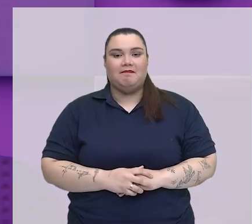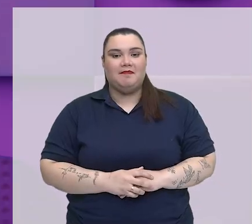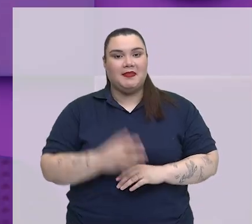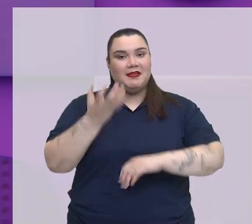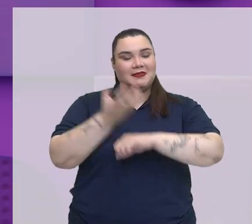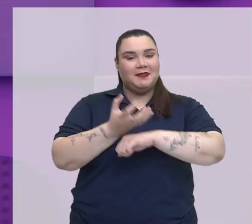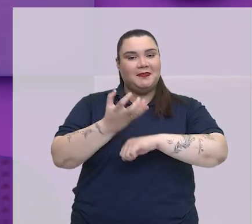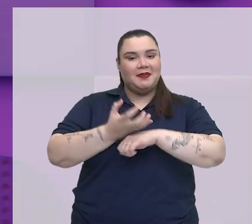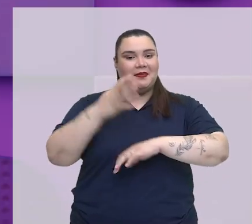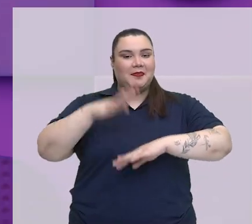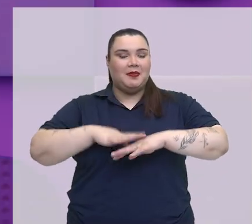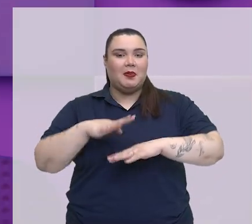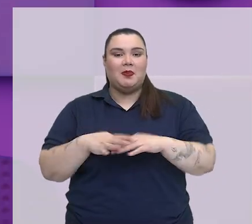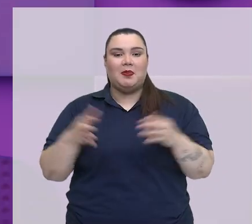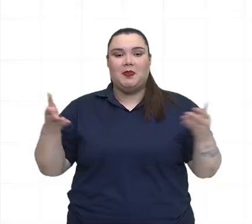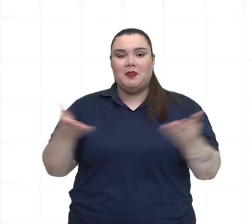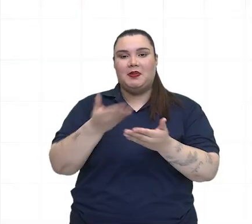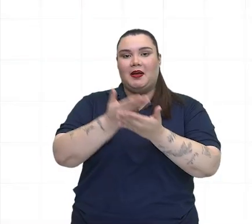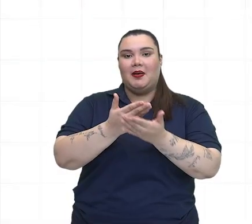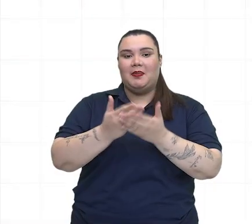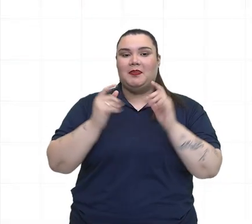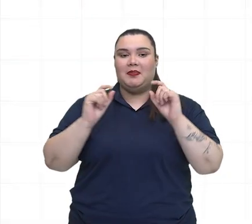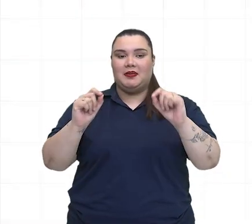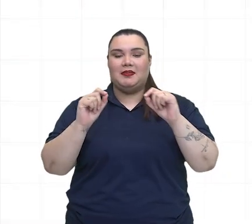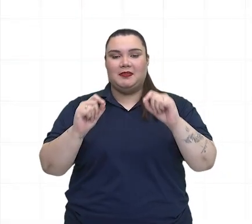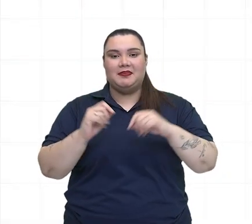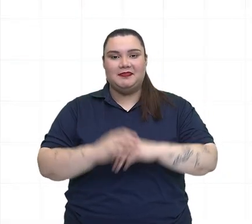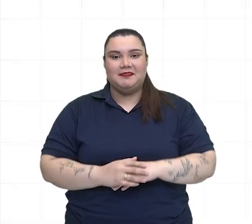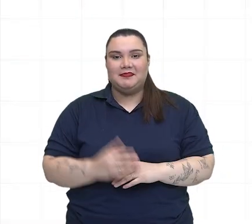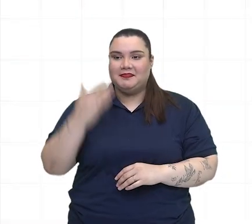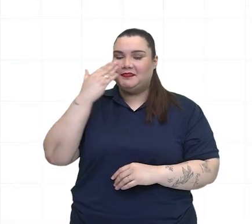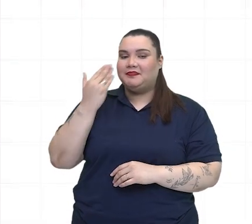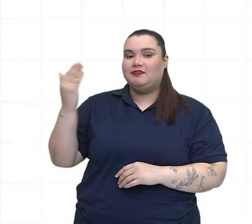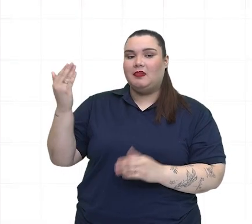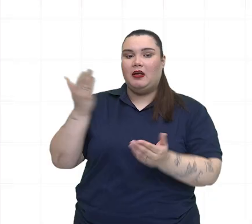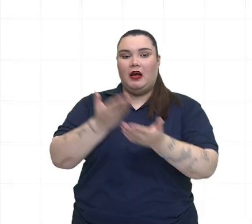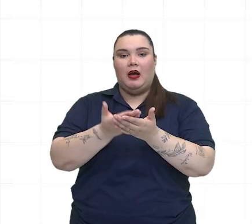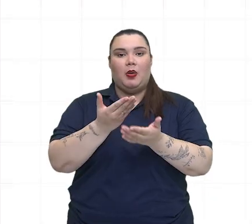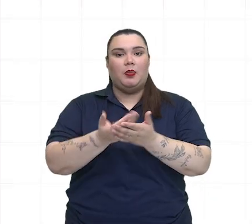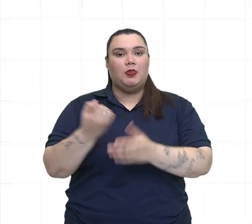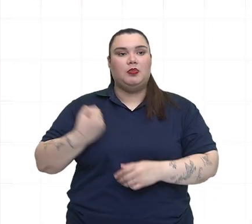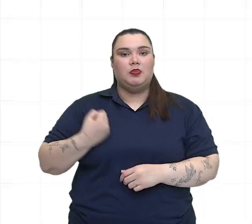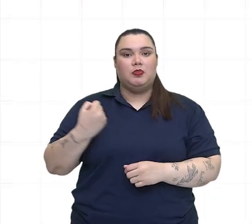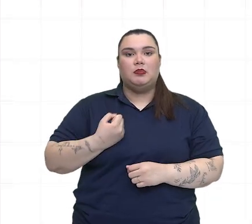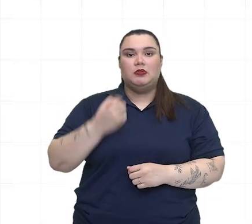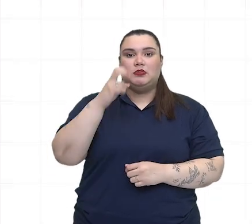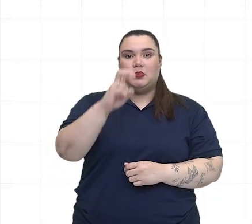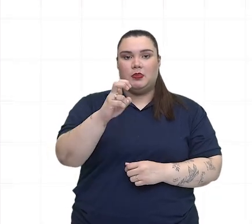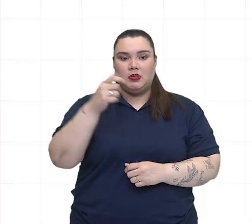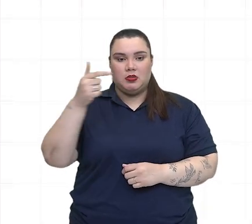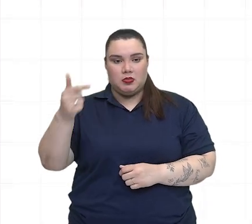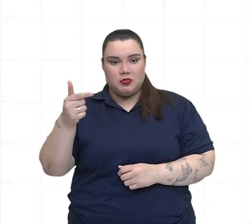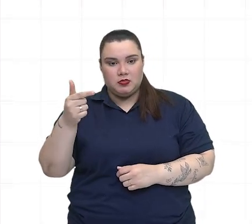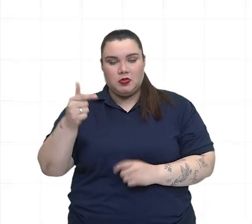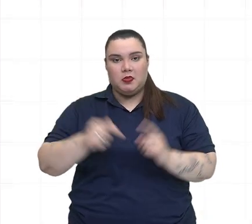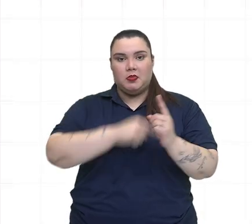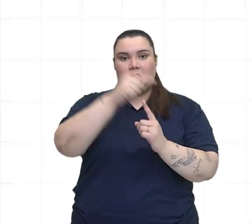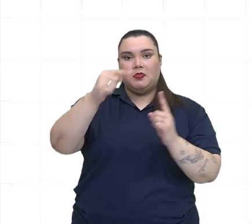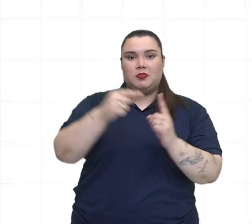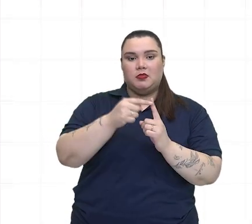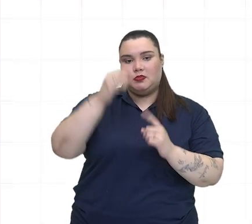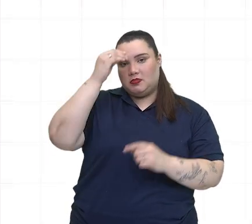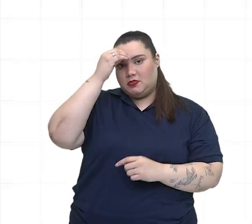de Matemática. Vejamos o que temos para hoje. Olha só, aula 52.